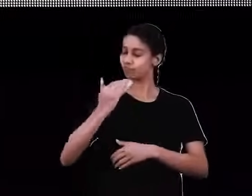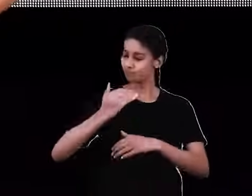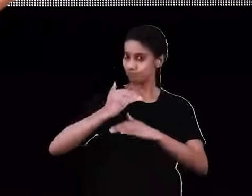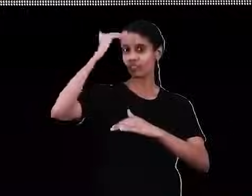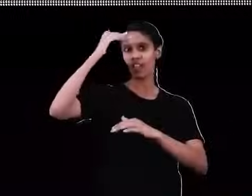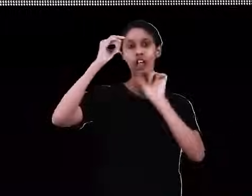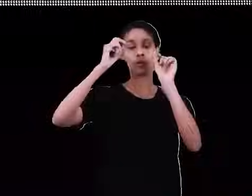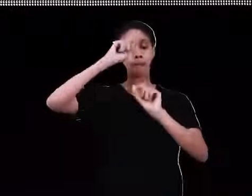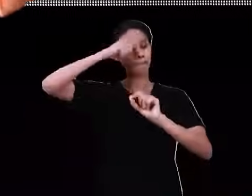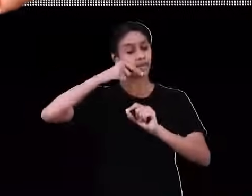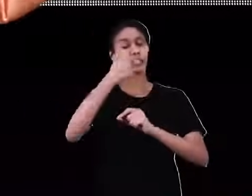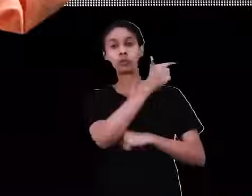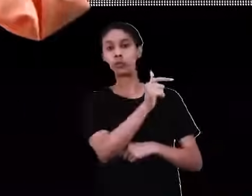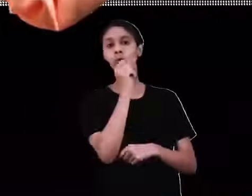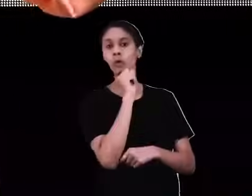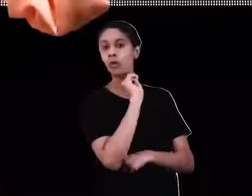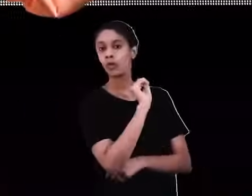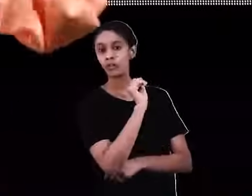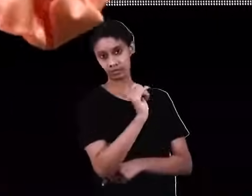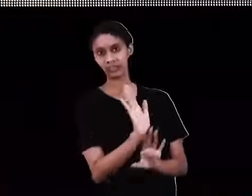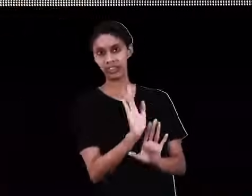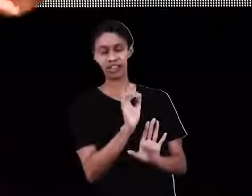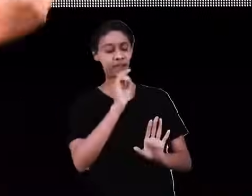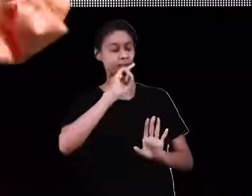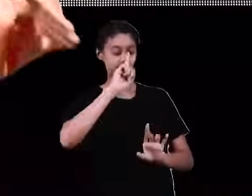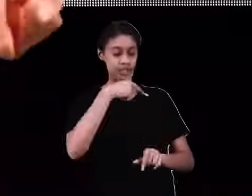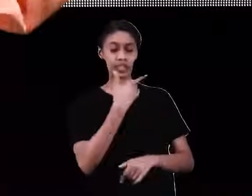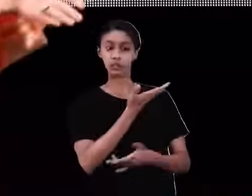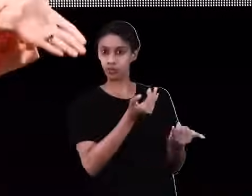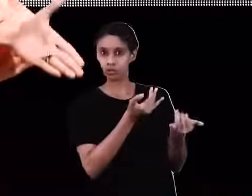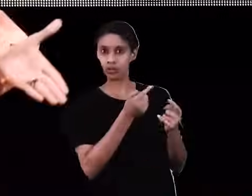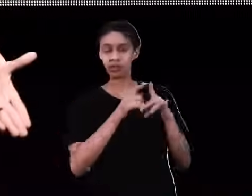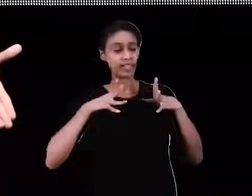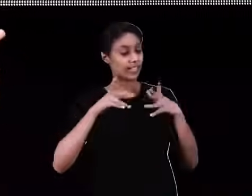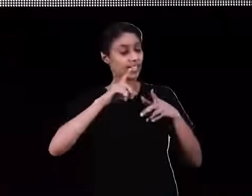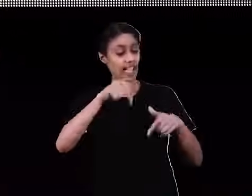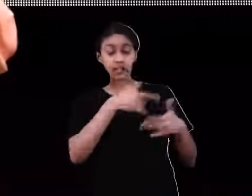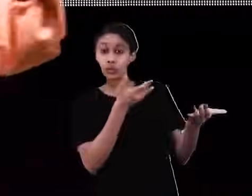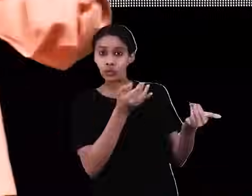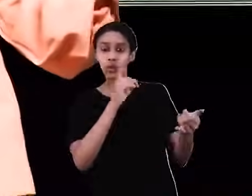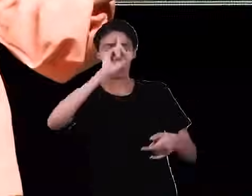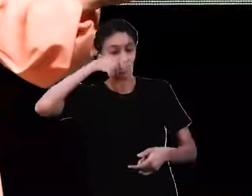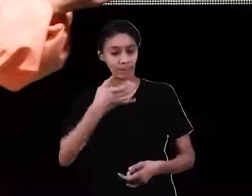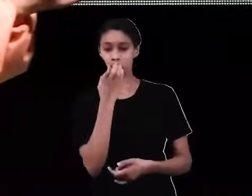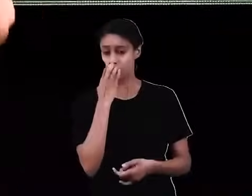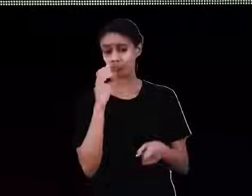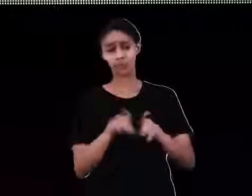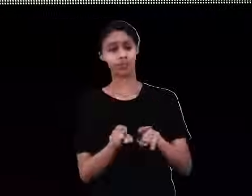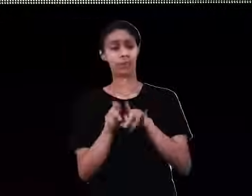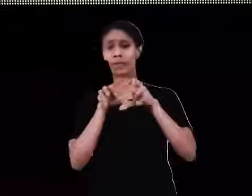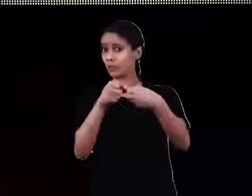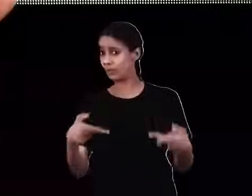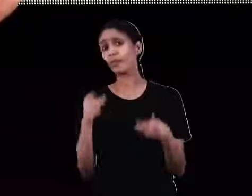não tem ninguém pra mandar. Ele quer arranjar um cachorro, um papagaio, um passarinho pra mandar. Mas quer mandar. É ou não é, gente? É a verdade da vida.